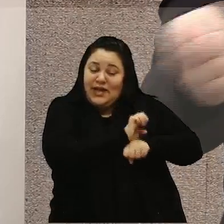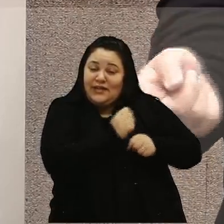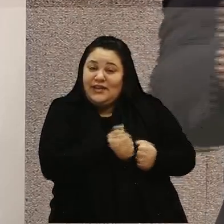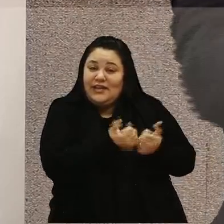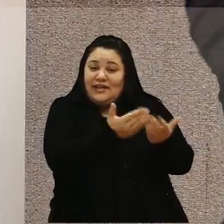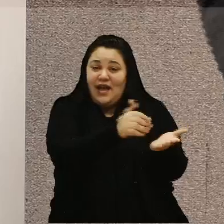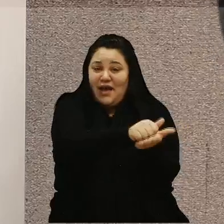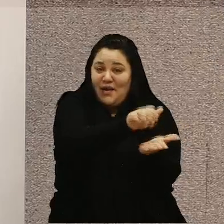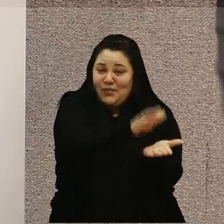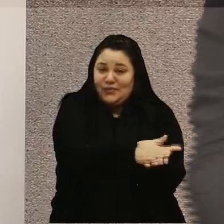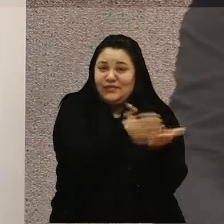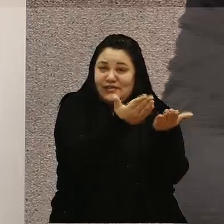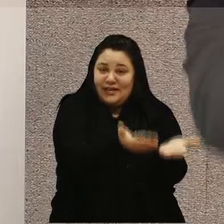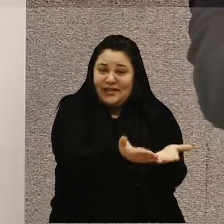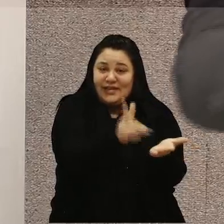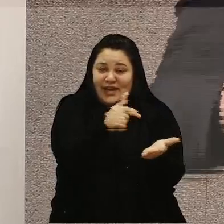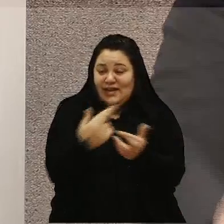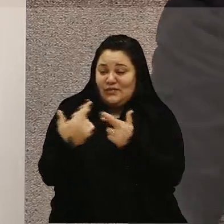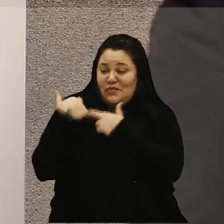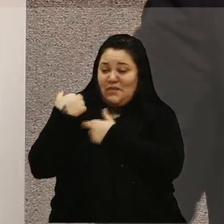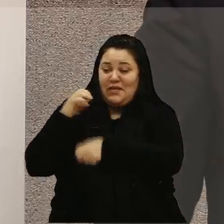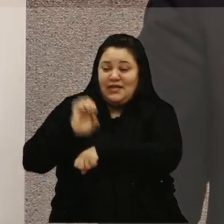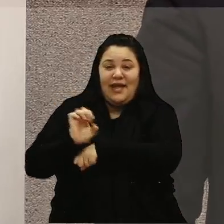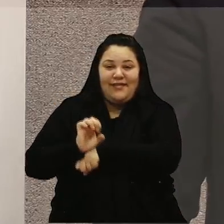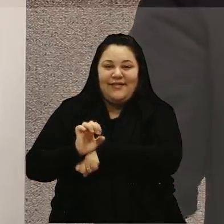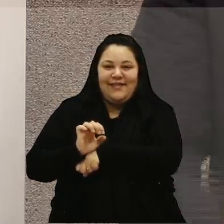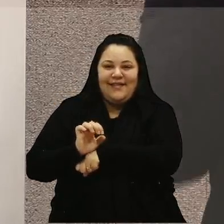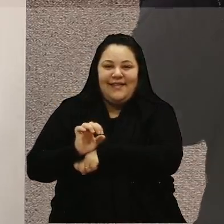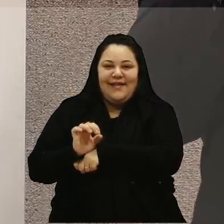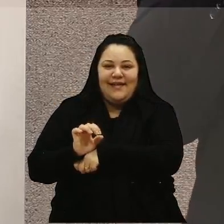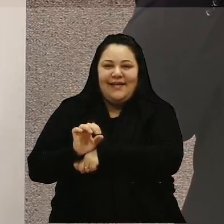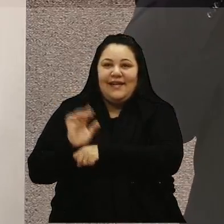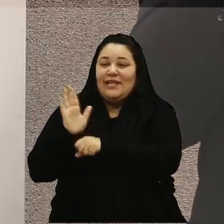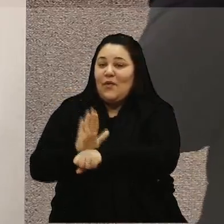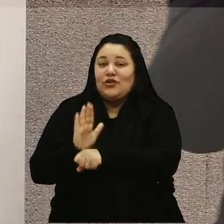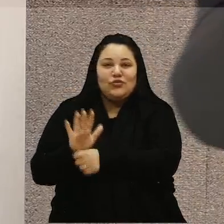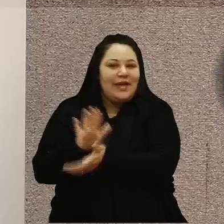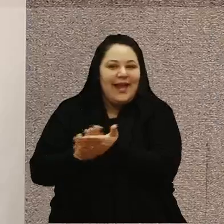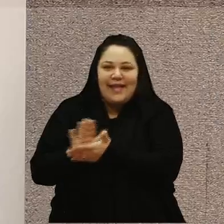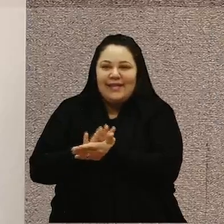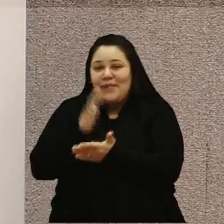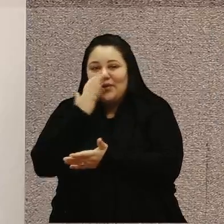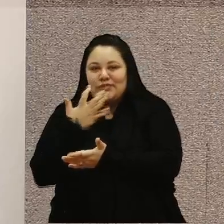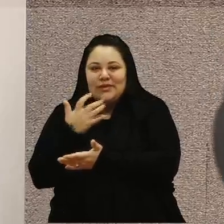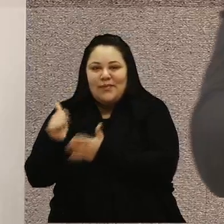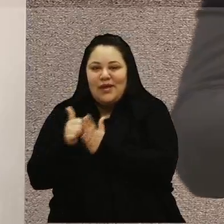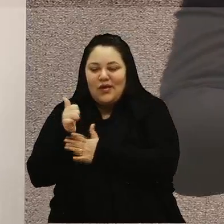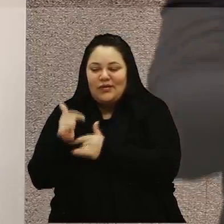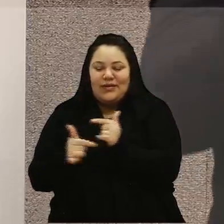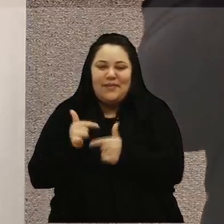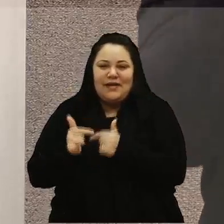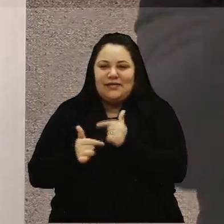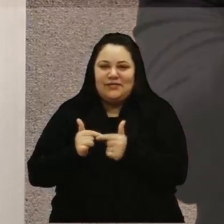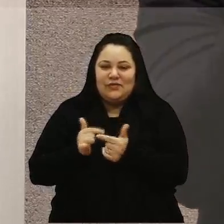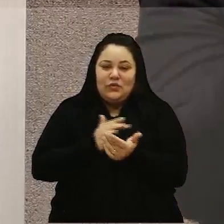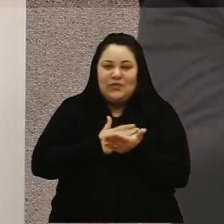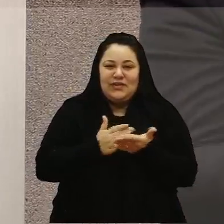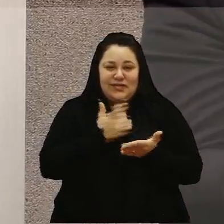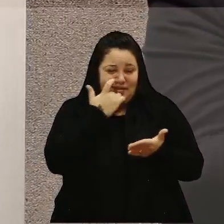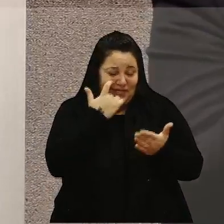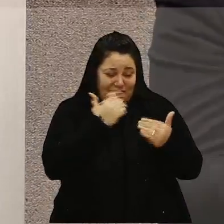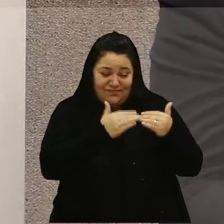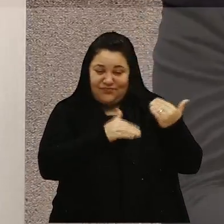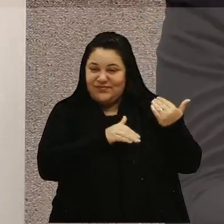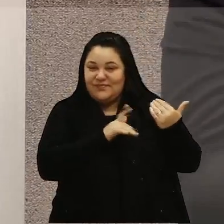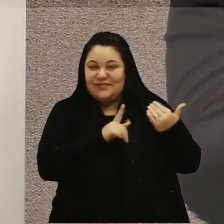por fazer a função que caberia ao Estado e que não dá os meios para que a coisa ocorra. Então, veja, do início ao fim uma incoerência. Estão há 17 anos no